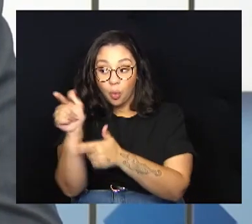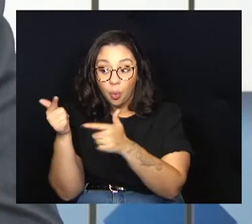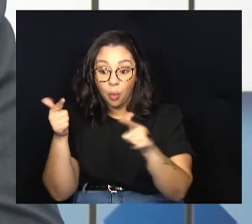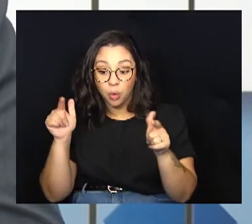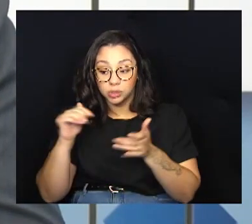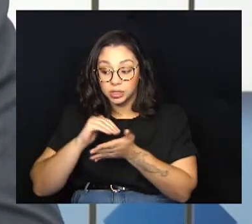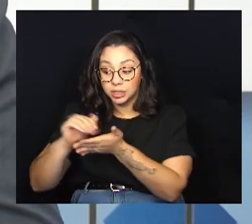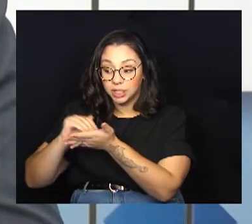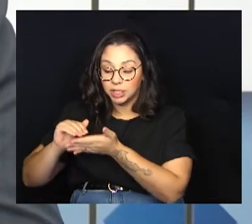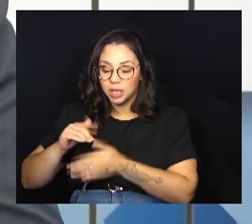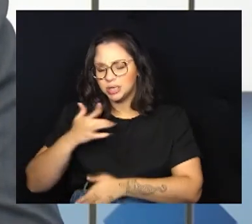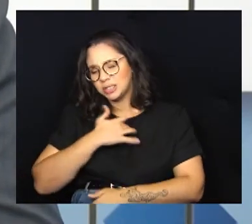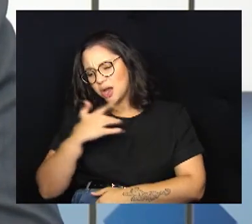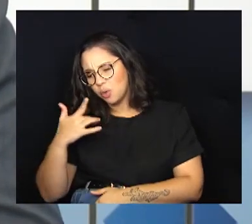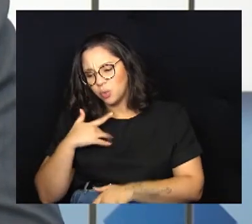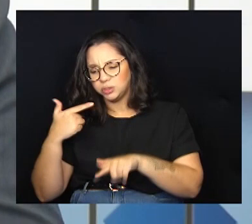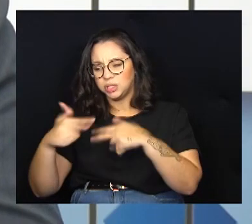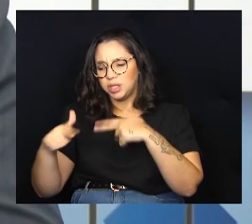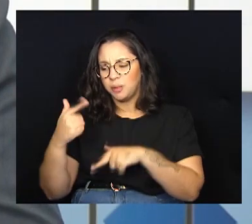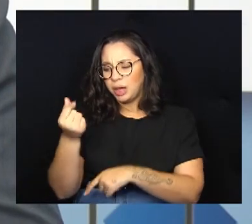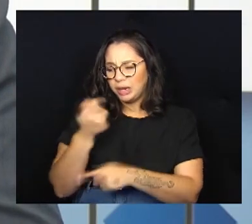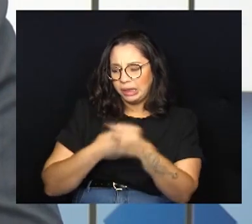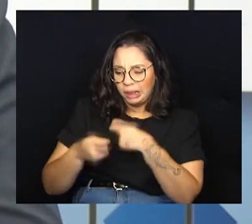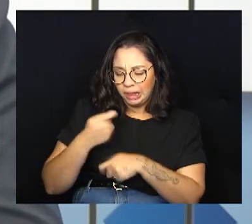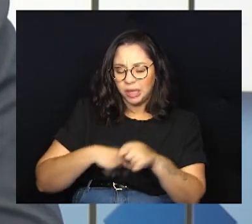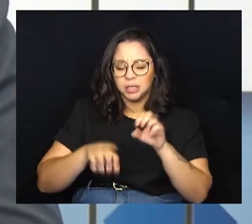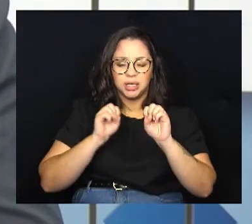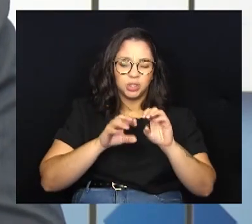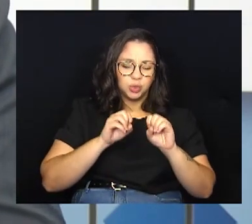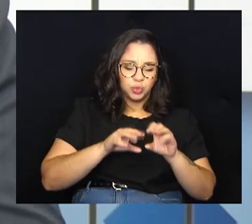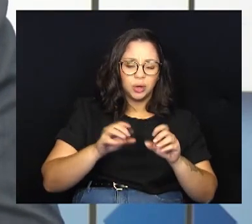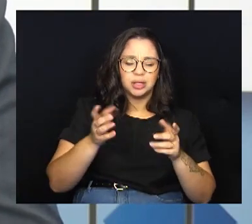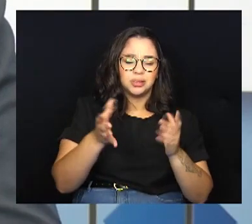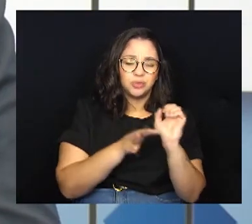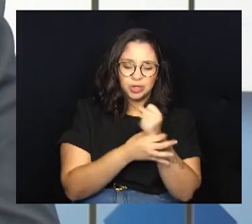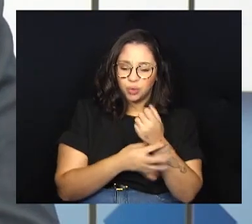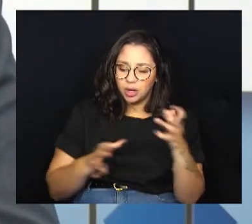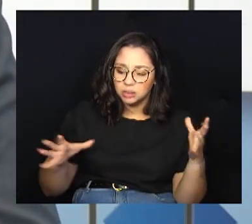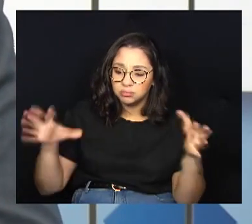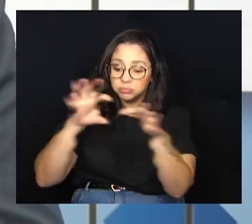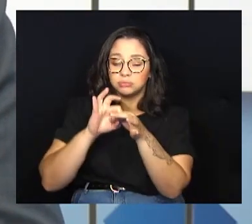política municipal de prevenção ao uso de drogas. Ele também é um órgão